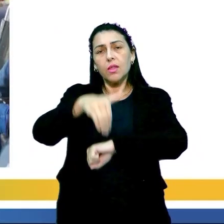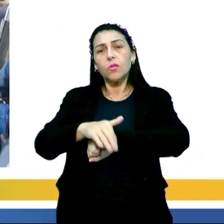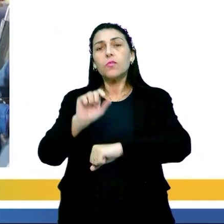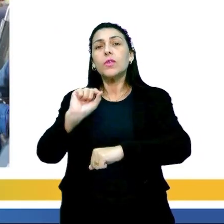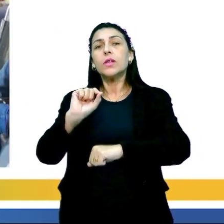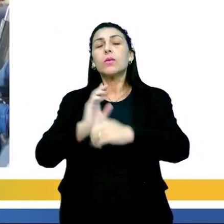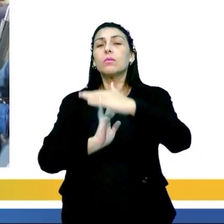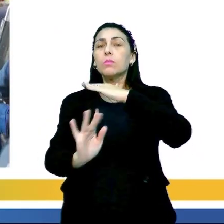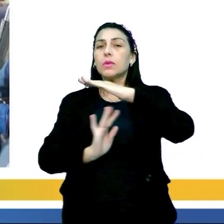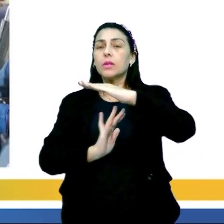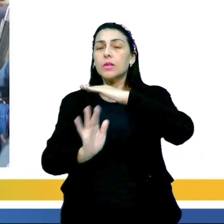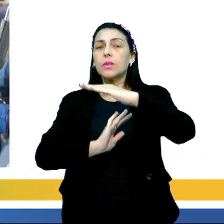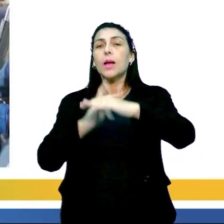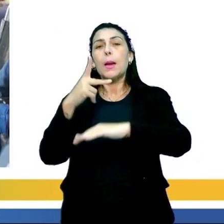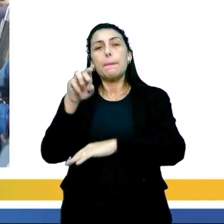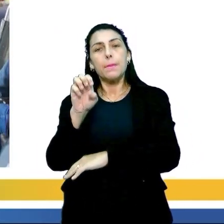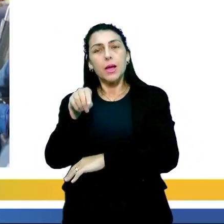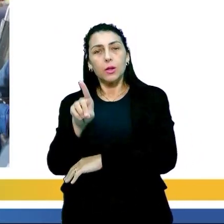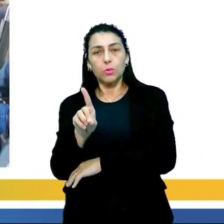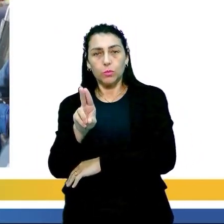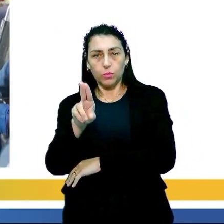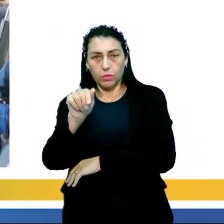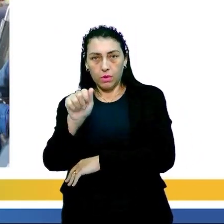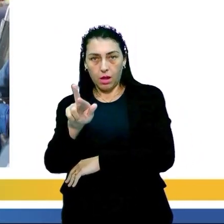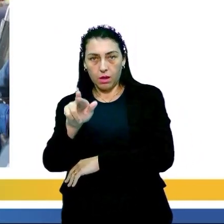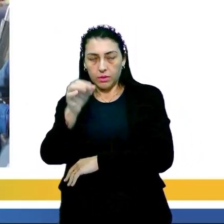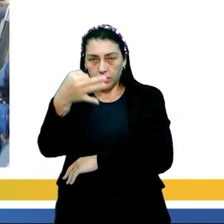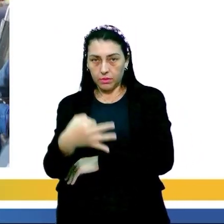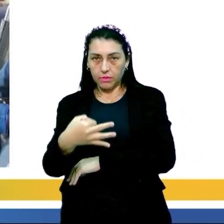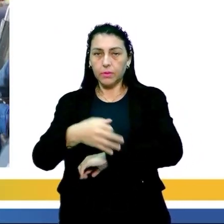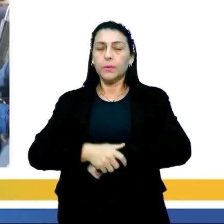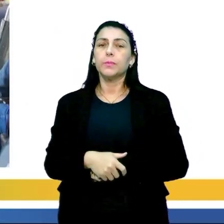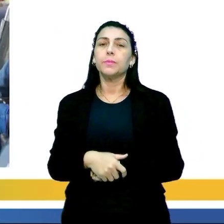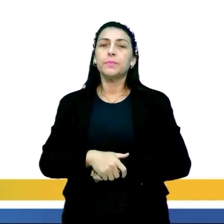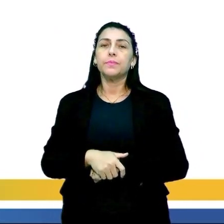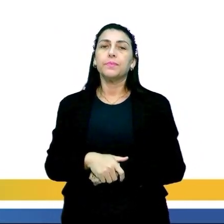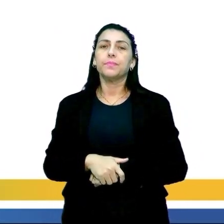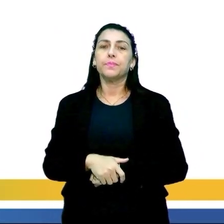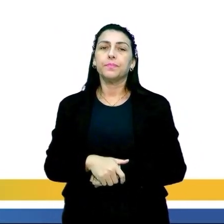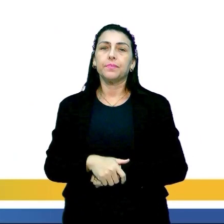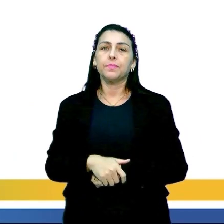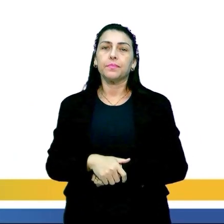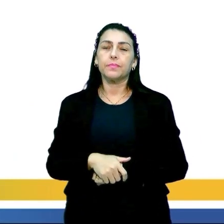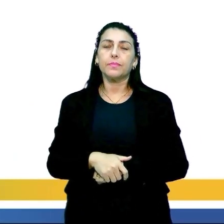quê? Uma migração pendular, certo?